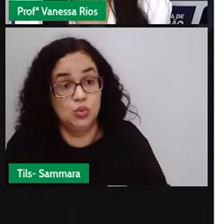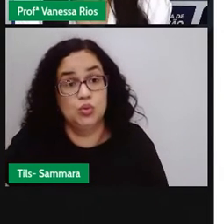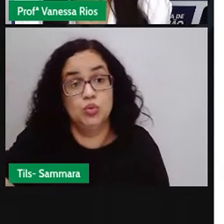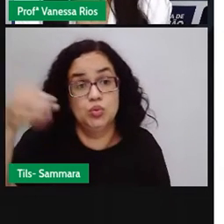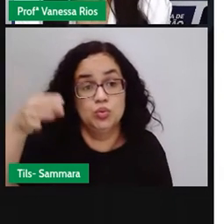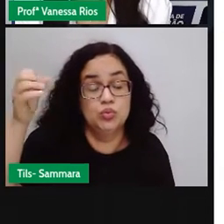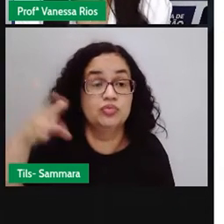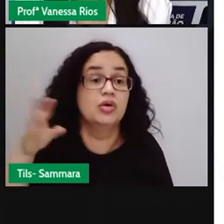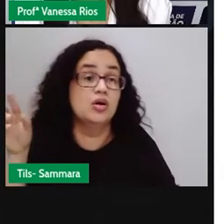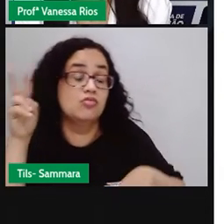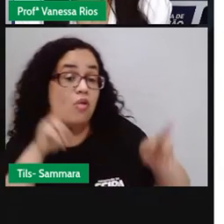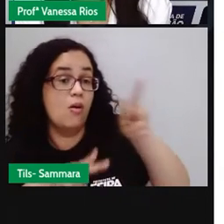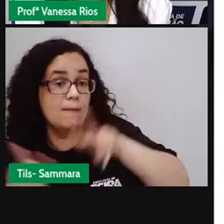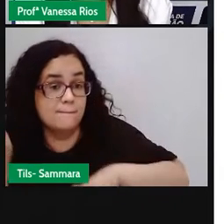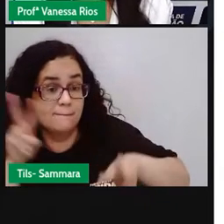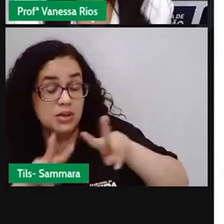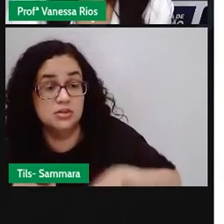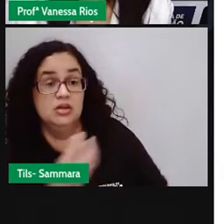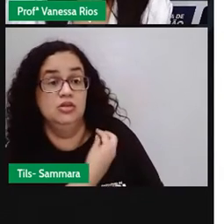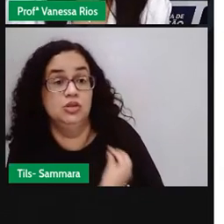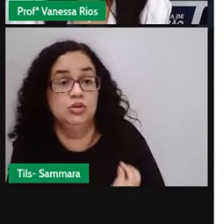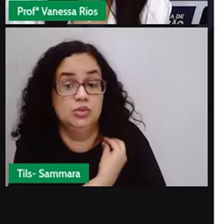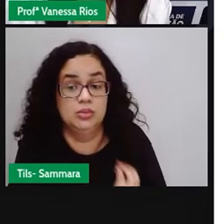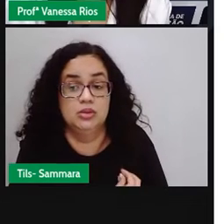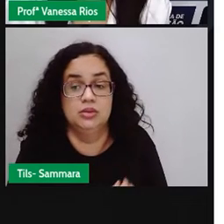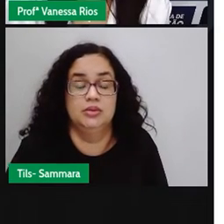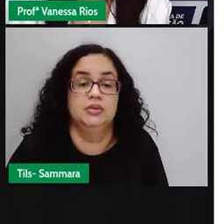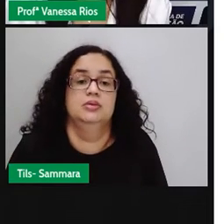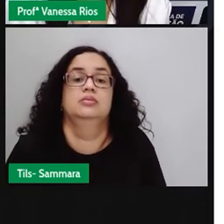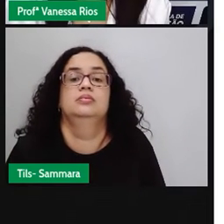que a gente observa em nosso presente.